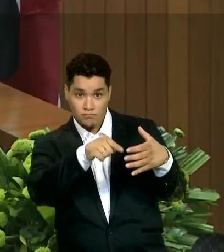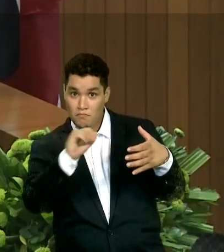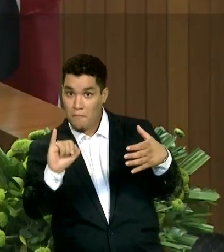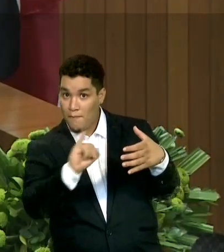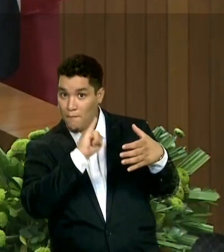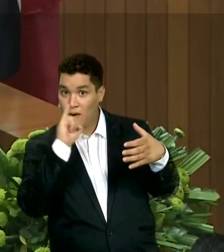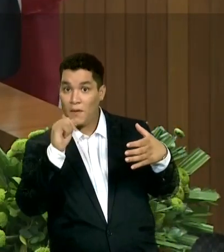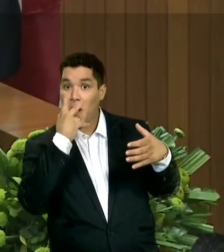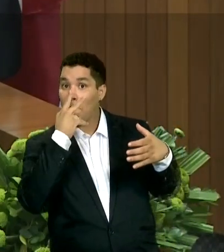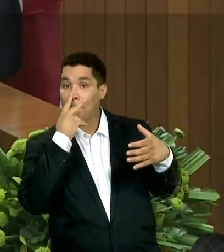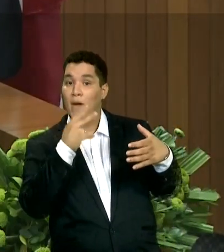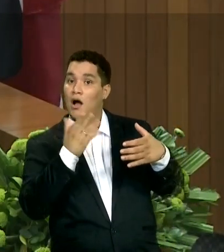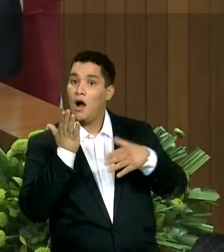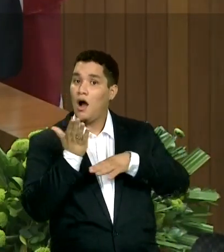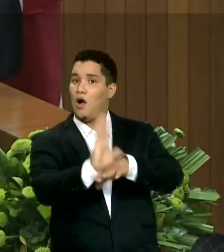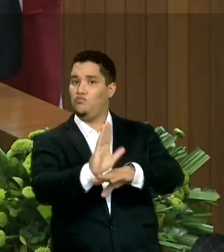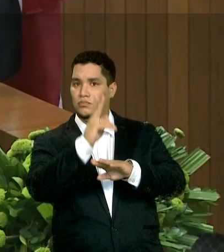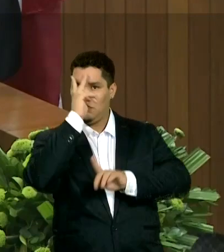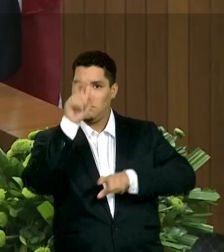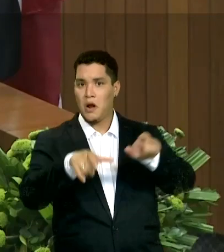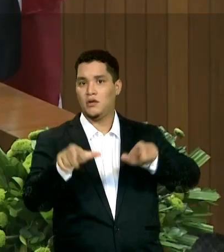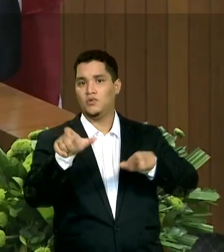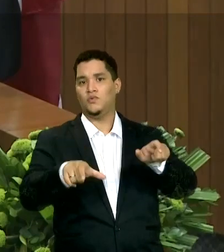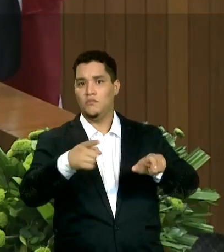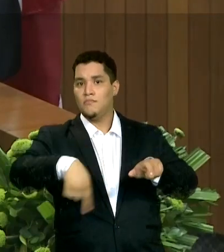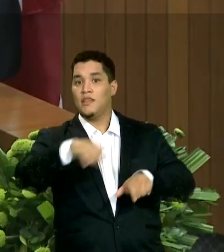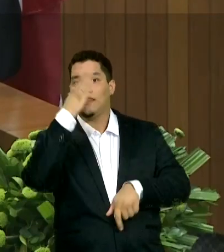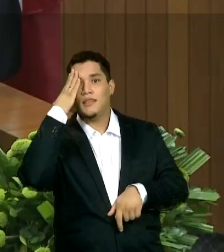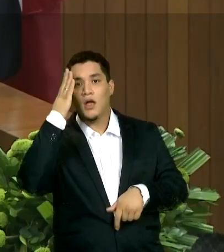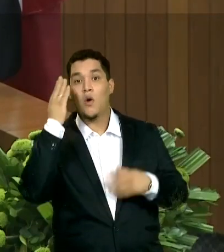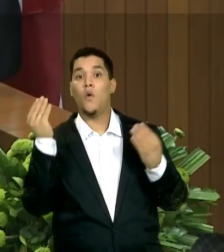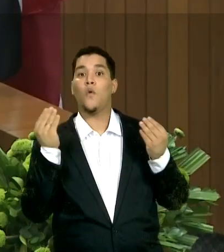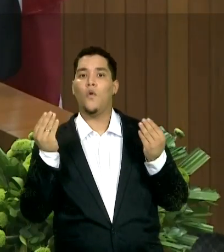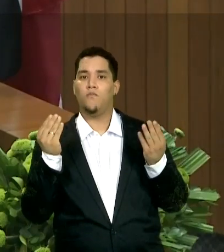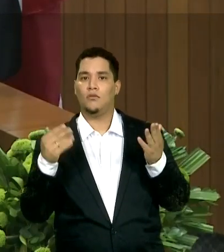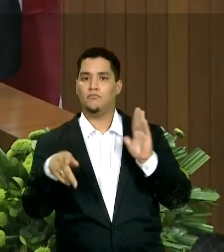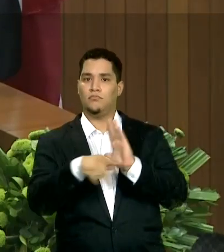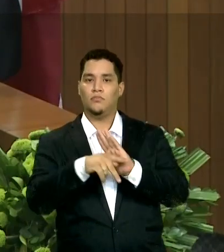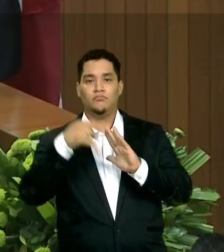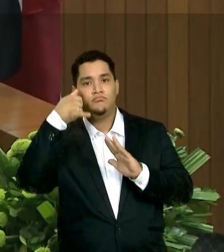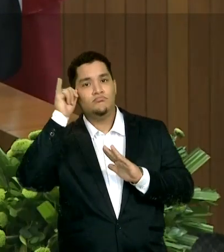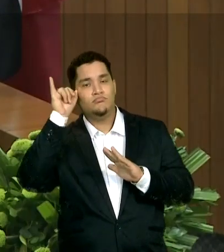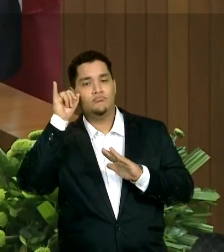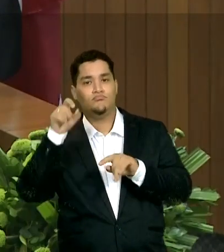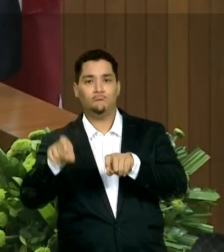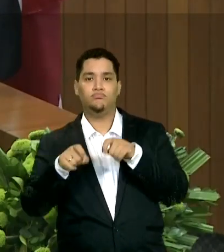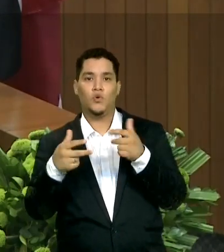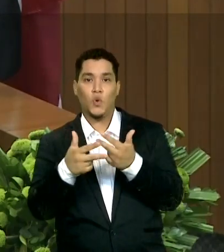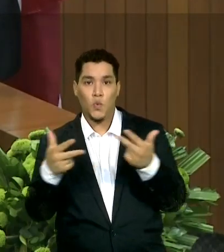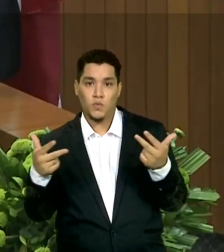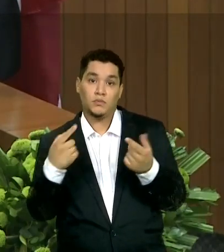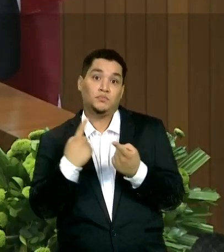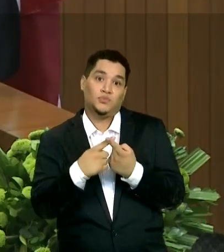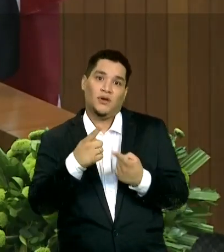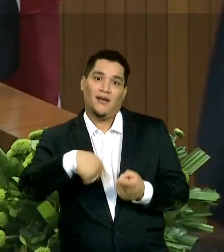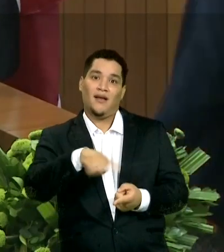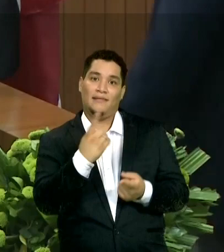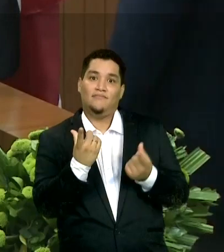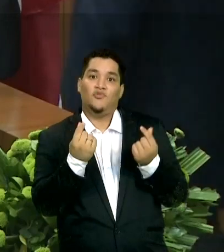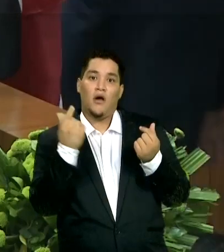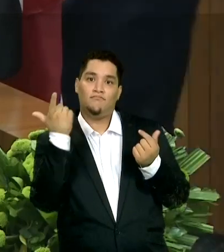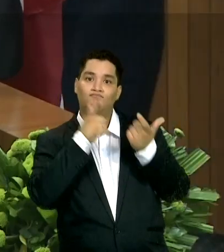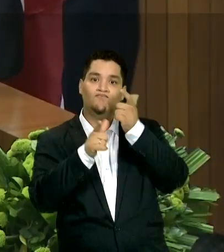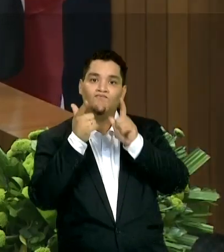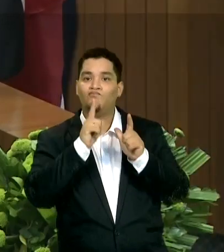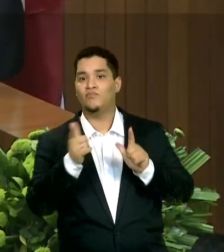voz a muitas vezes quem é vilanizado na sociedade, que é quem tem o monopólio aí dos grandes meios de